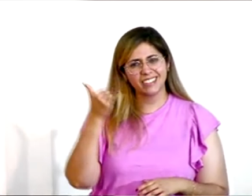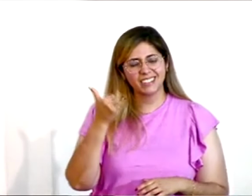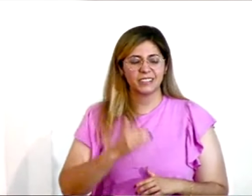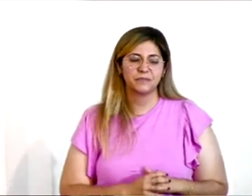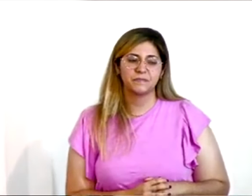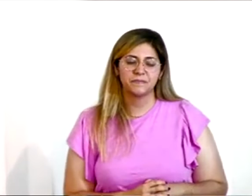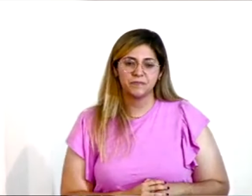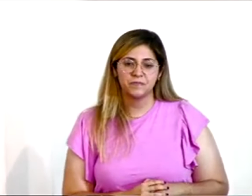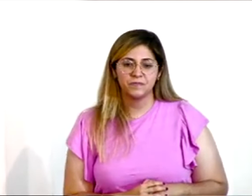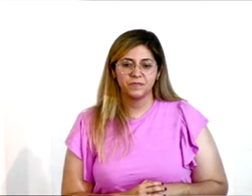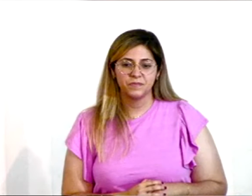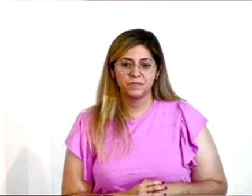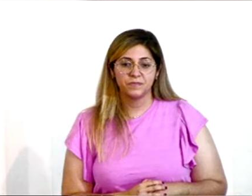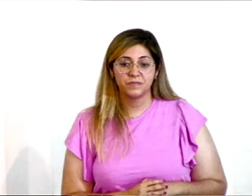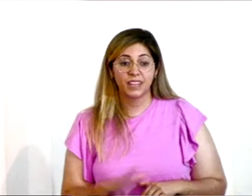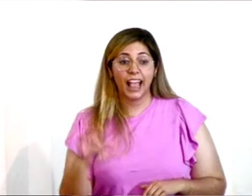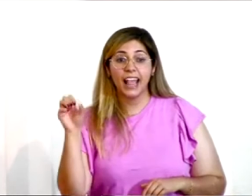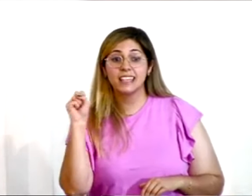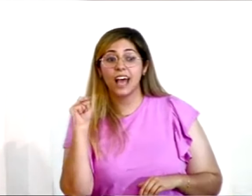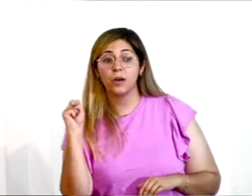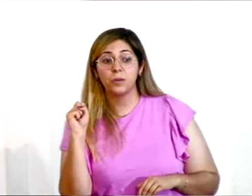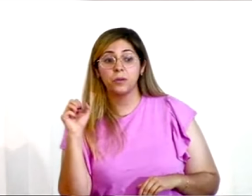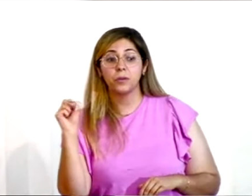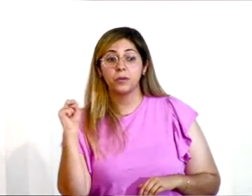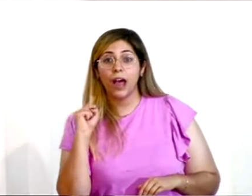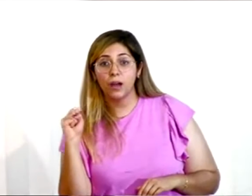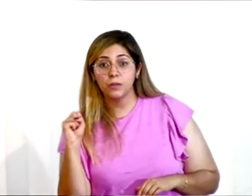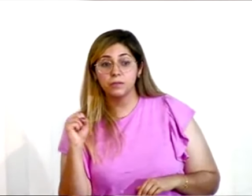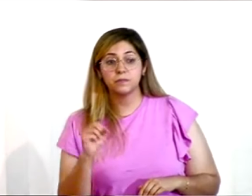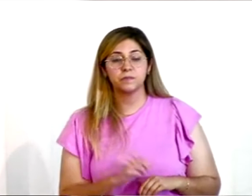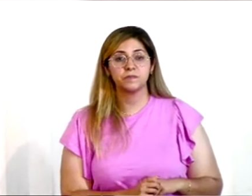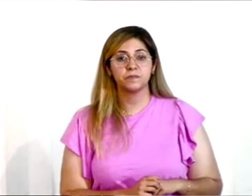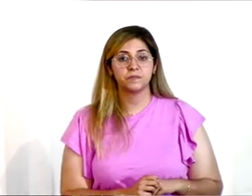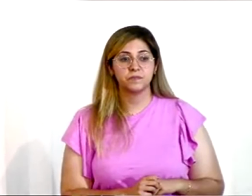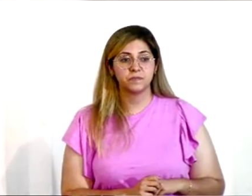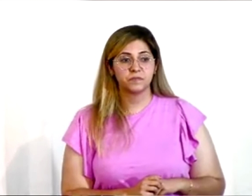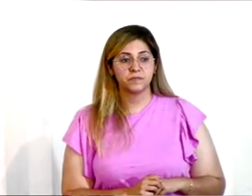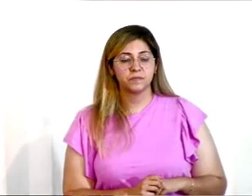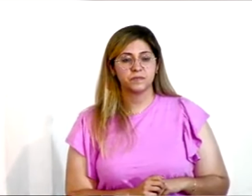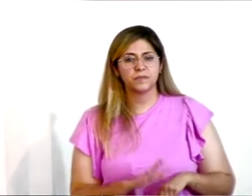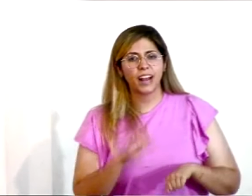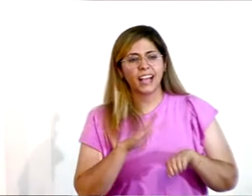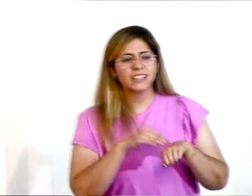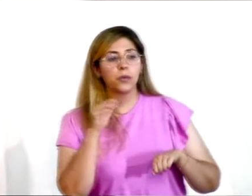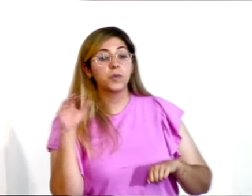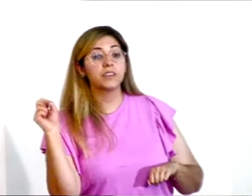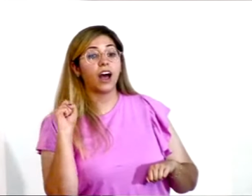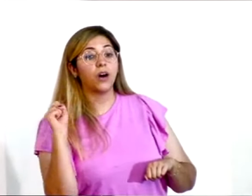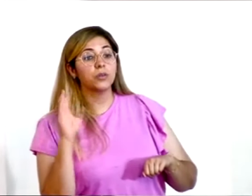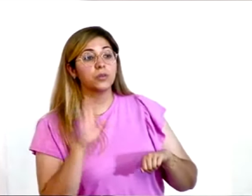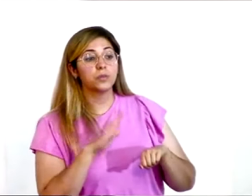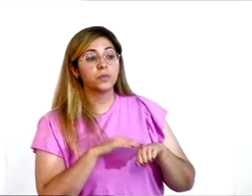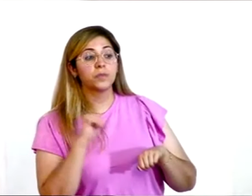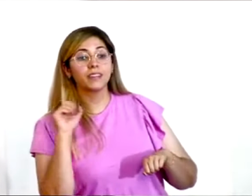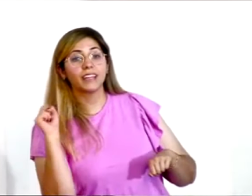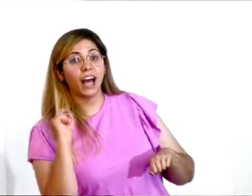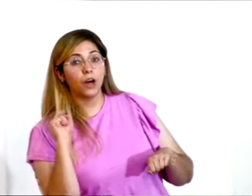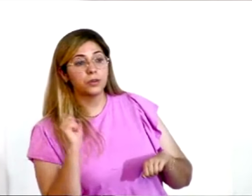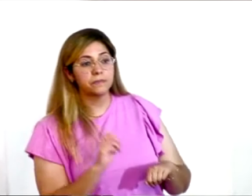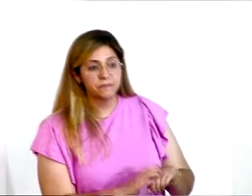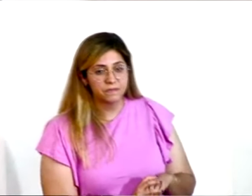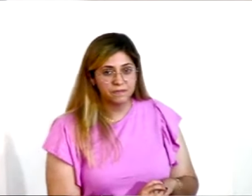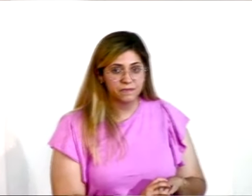falar. Mas quando eu vi Saulo, Saulo, eu pensei assim, eu já vi isso em algum outro lugar. Deixa eu dar uma pesquisadinha